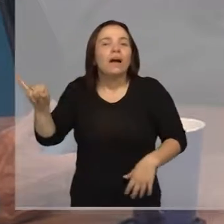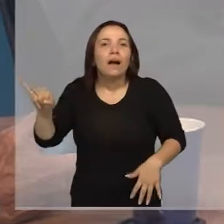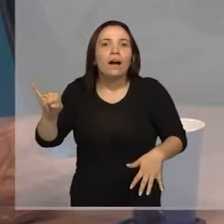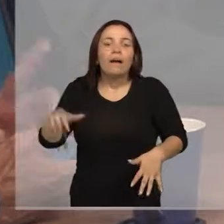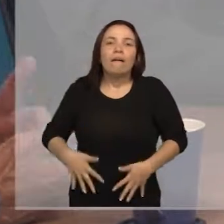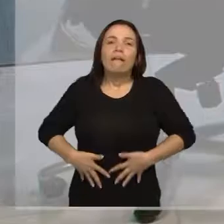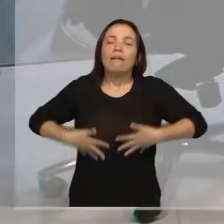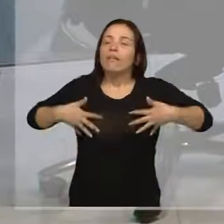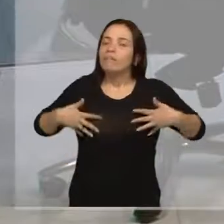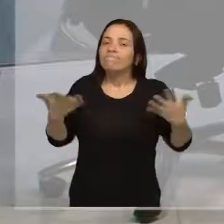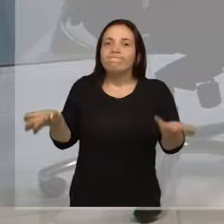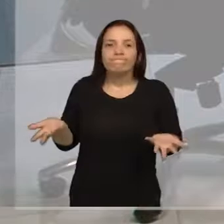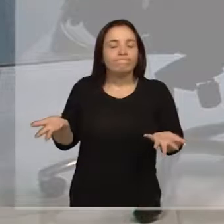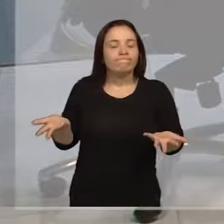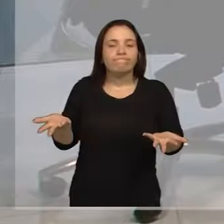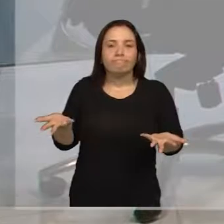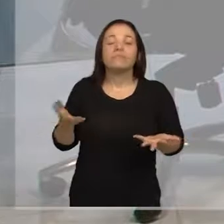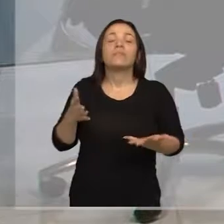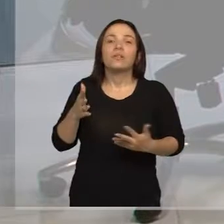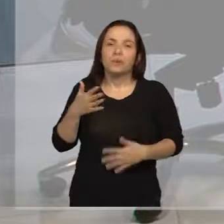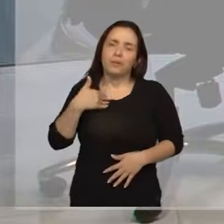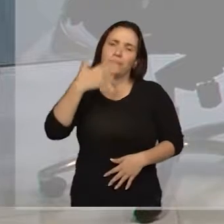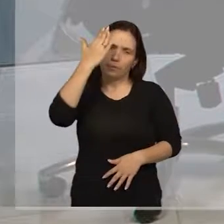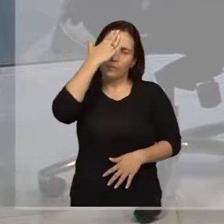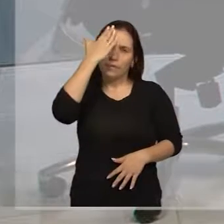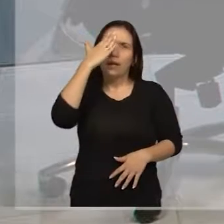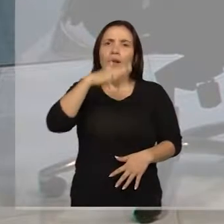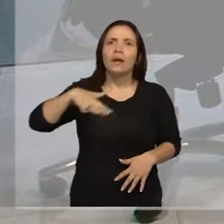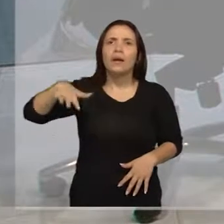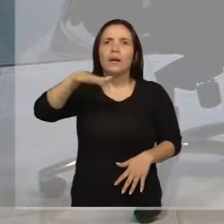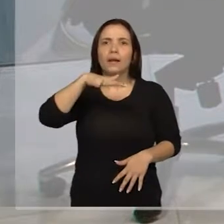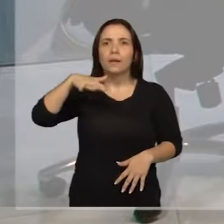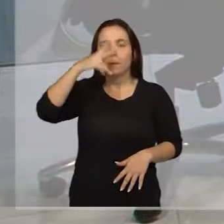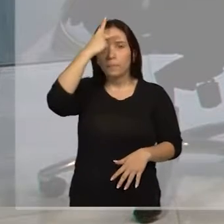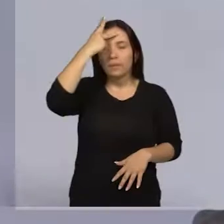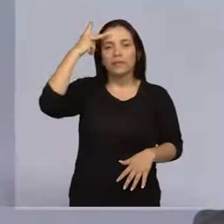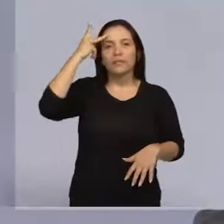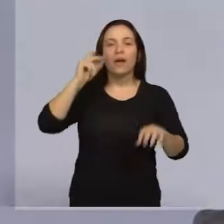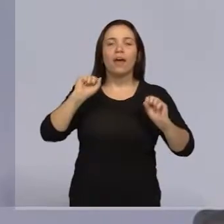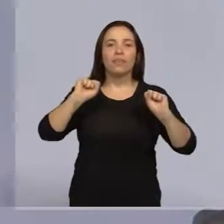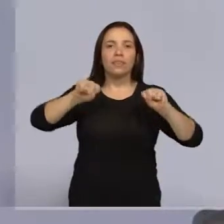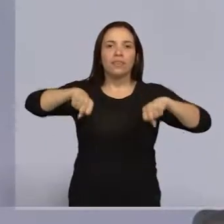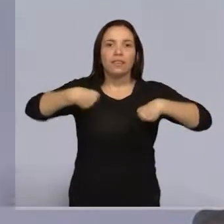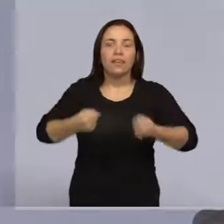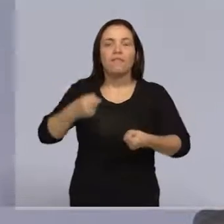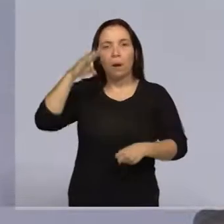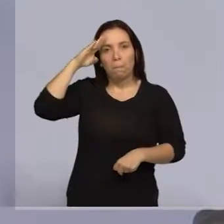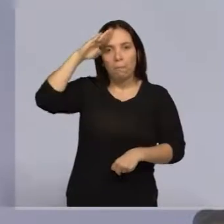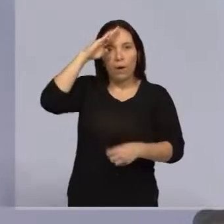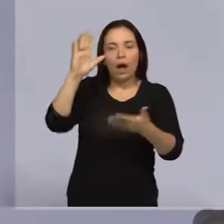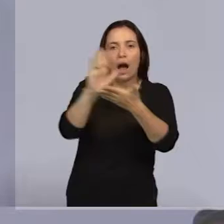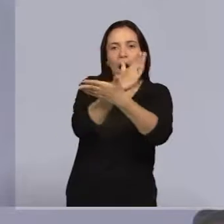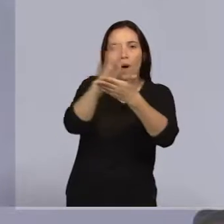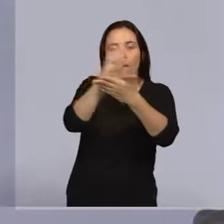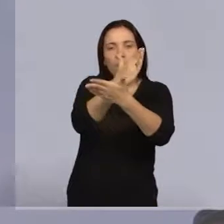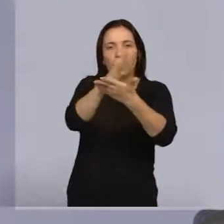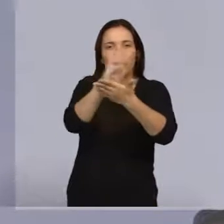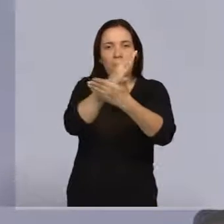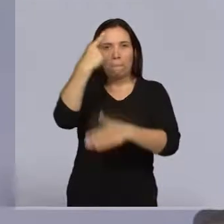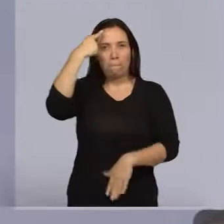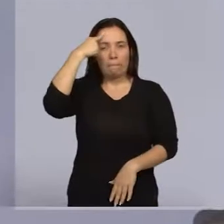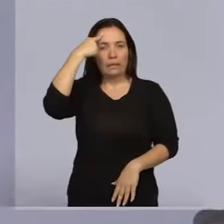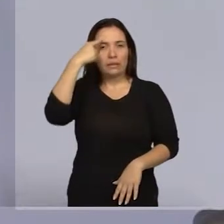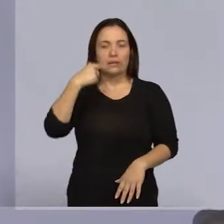tá? E olha, eu sei que o pessoal defensor do Bolsonaro pode estar achando que a gente está aqui